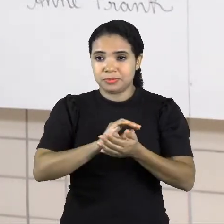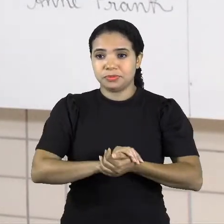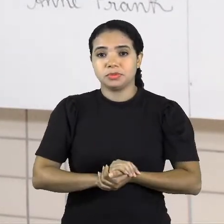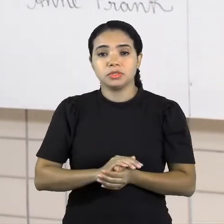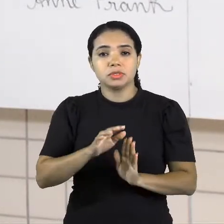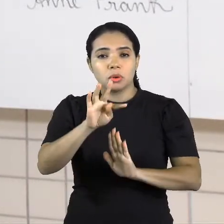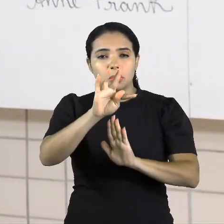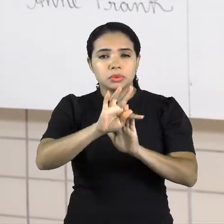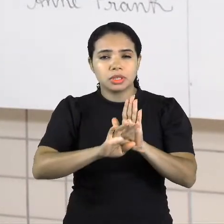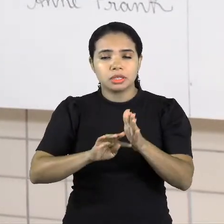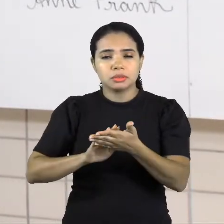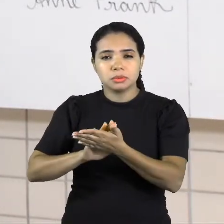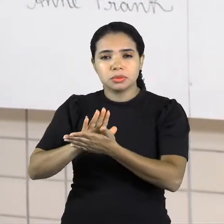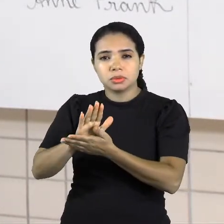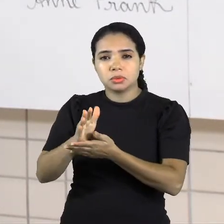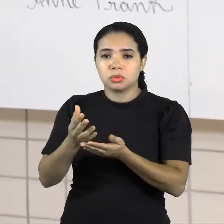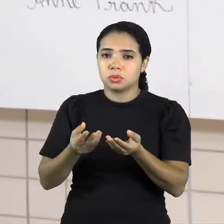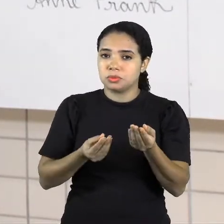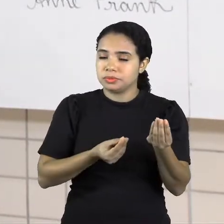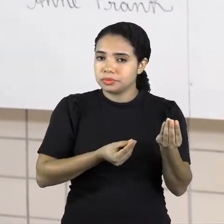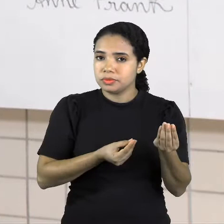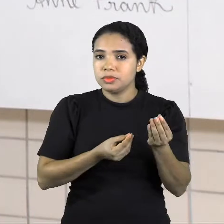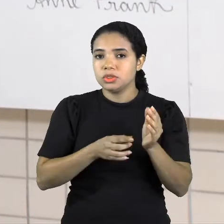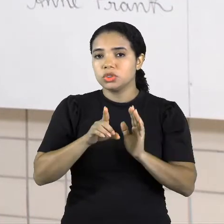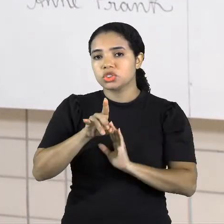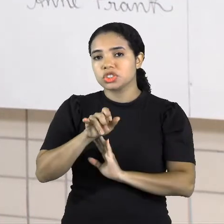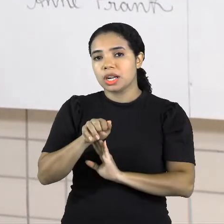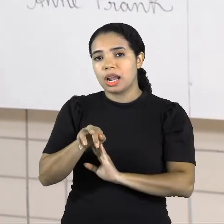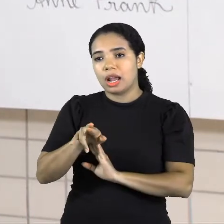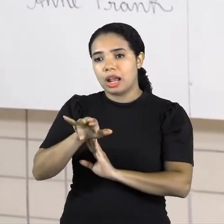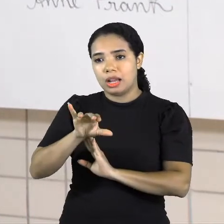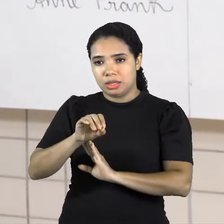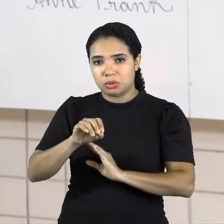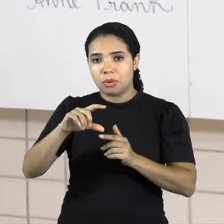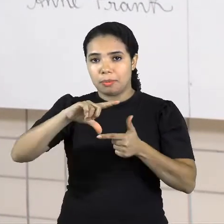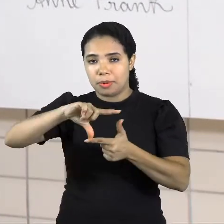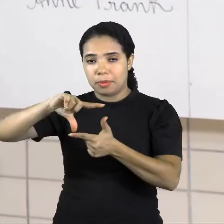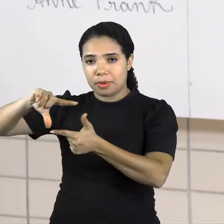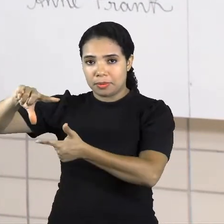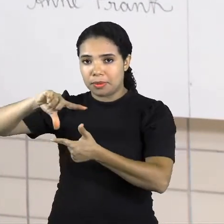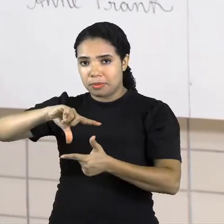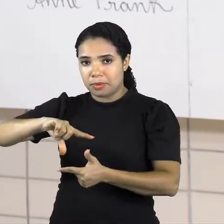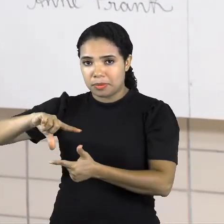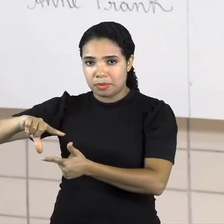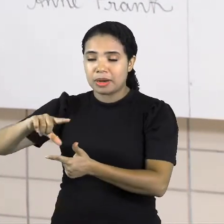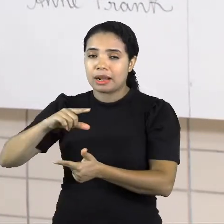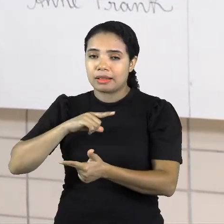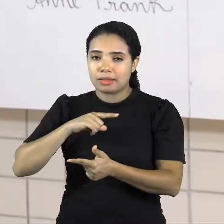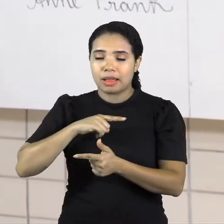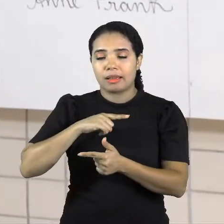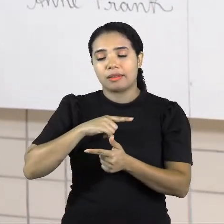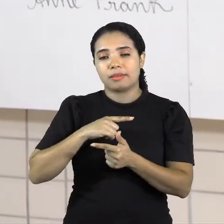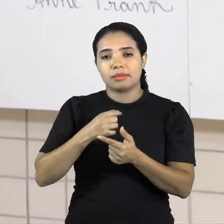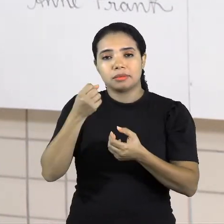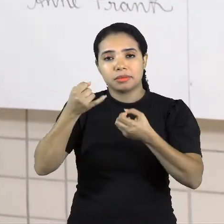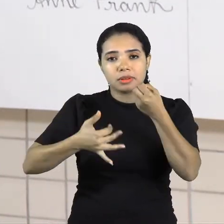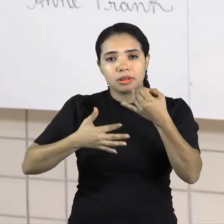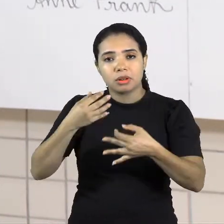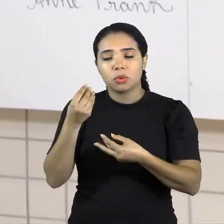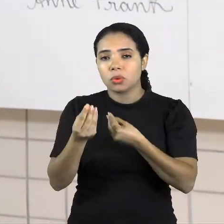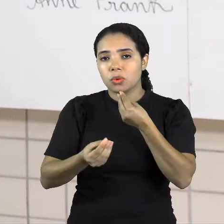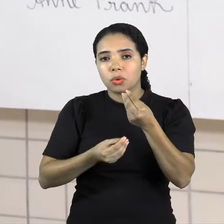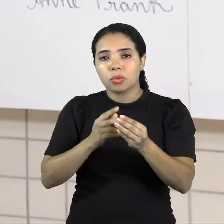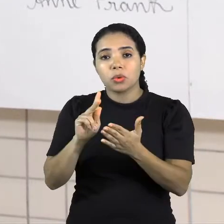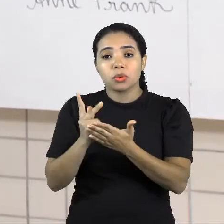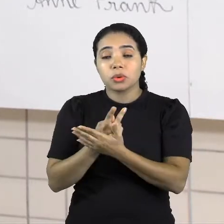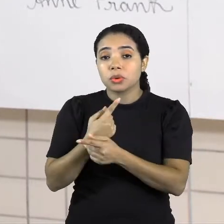a publicação desse diário em quadrinhos, né? E aí vai ter um comentário como que isso aconteceu, né? O